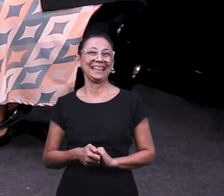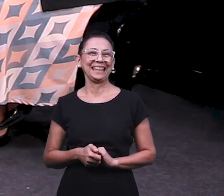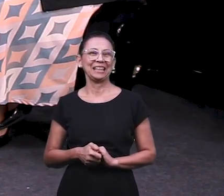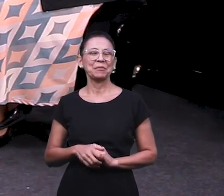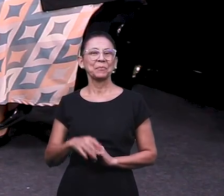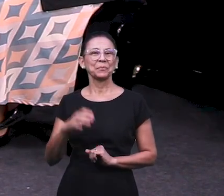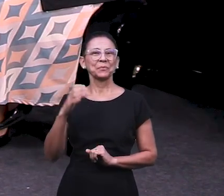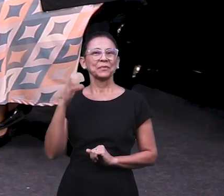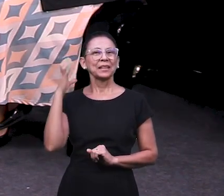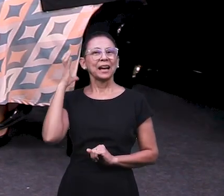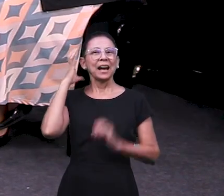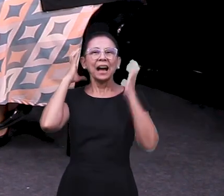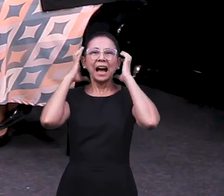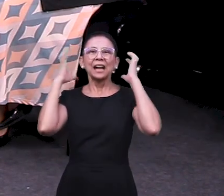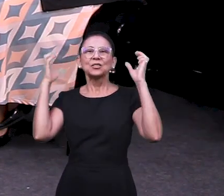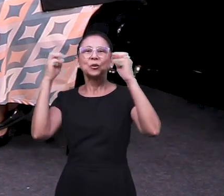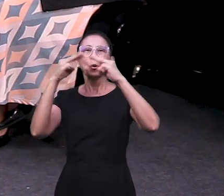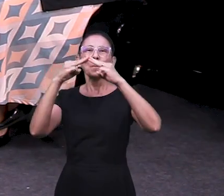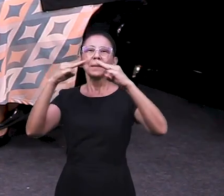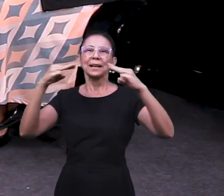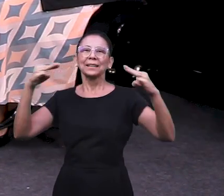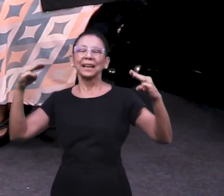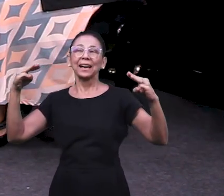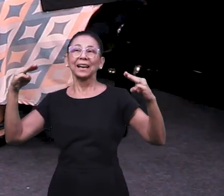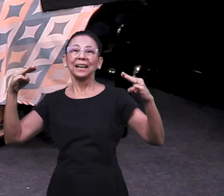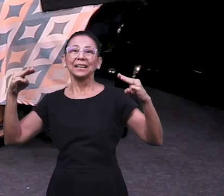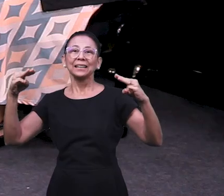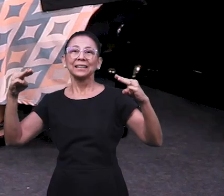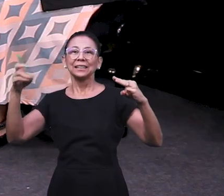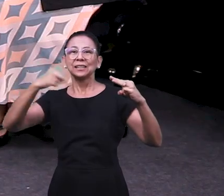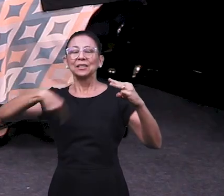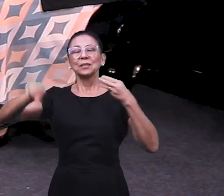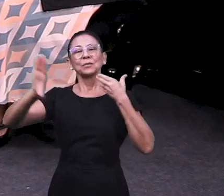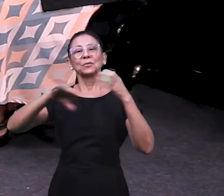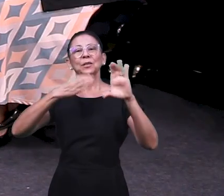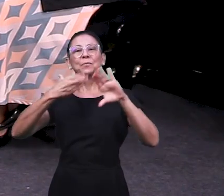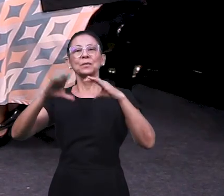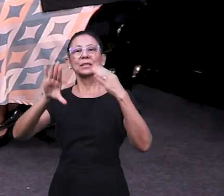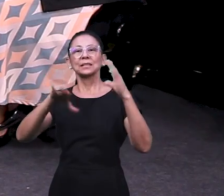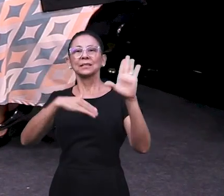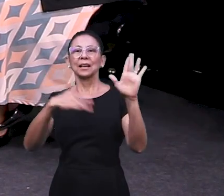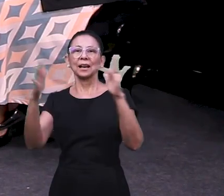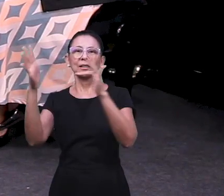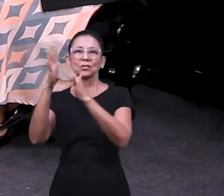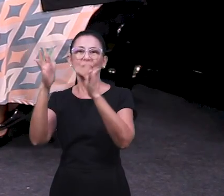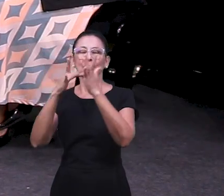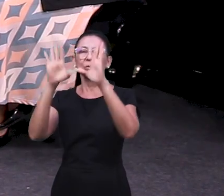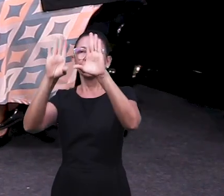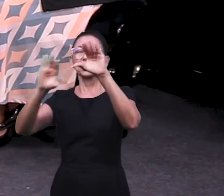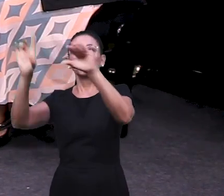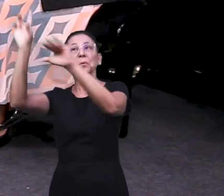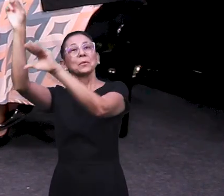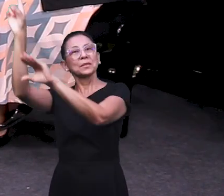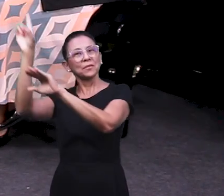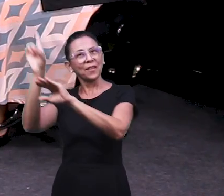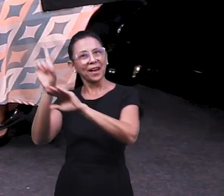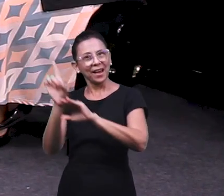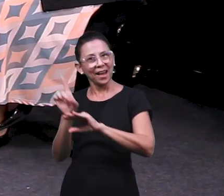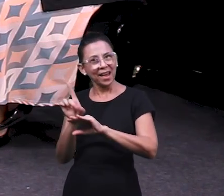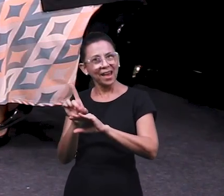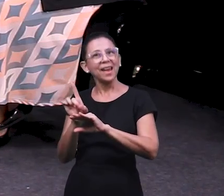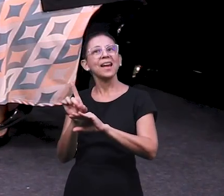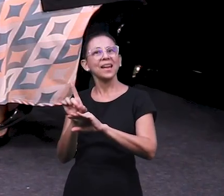Manaim, vamos cantar Jesus vem, vamos cantar